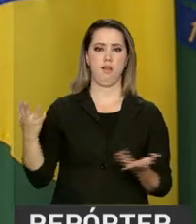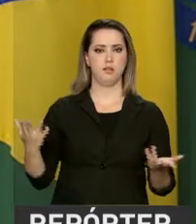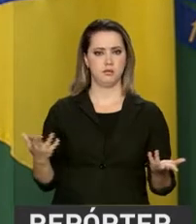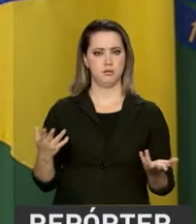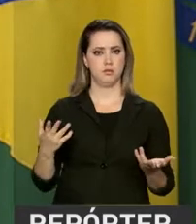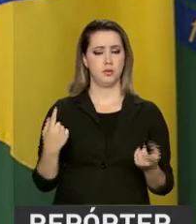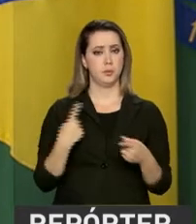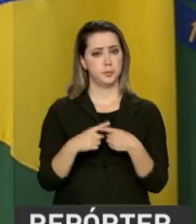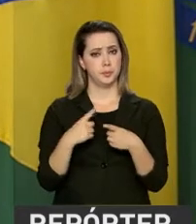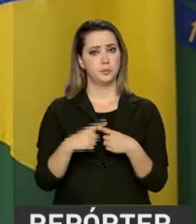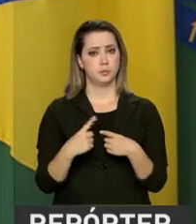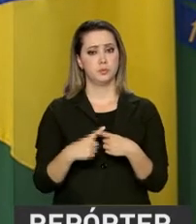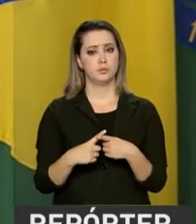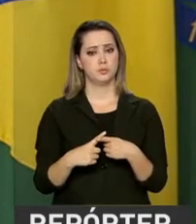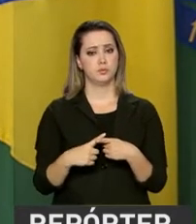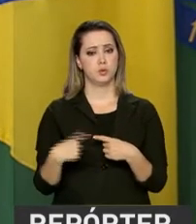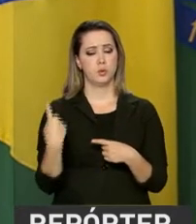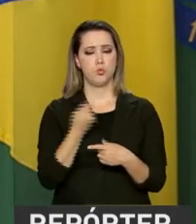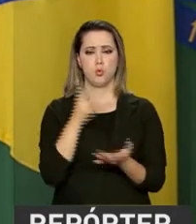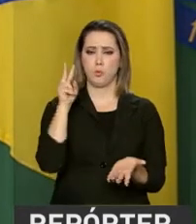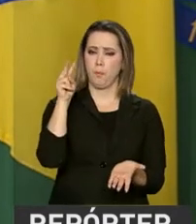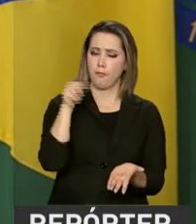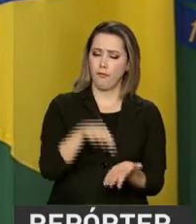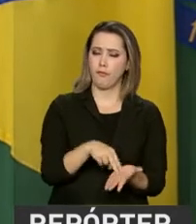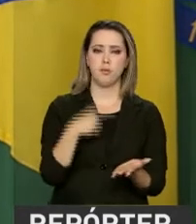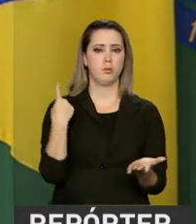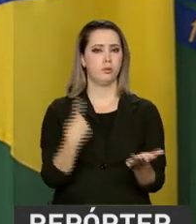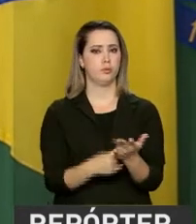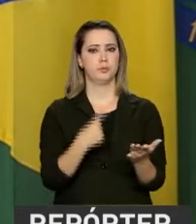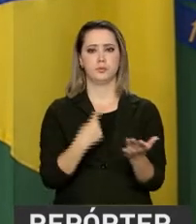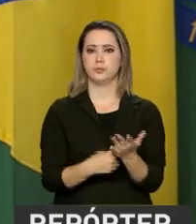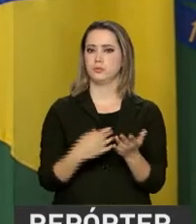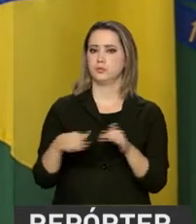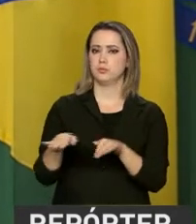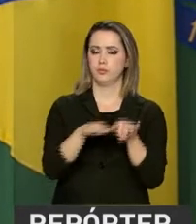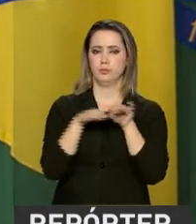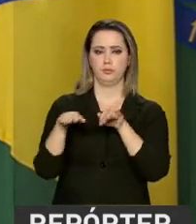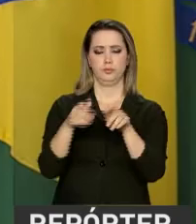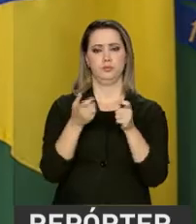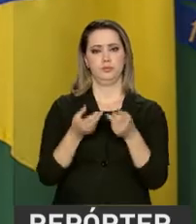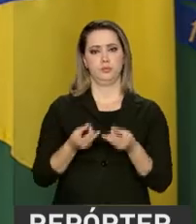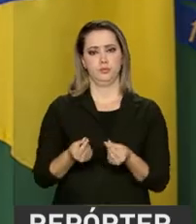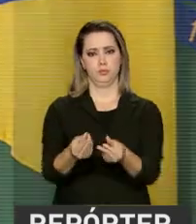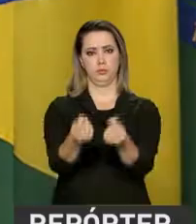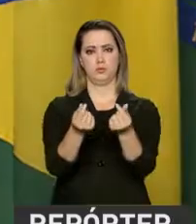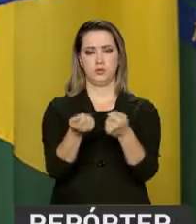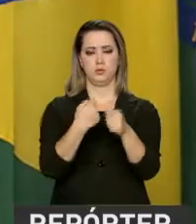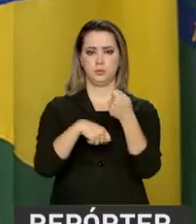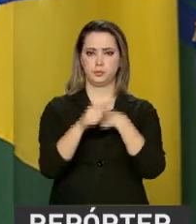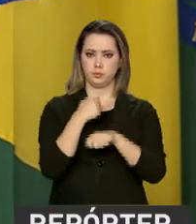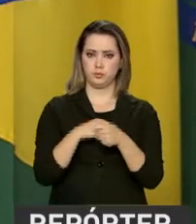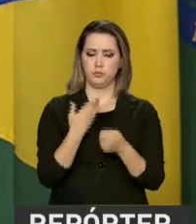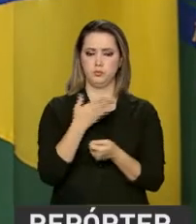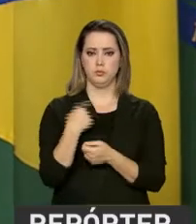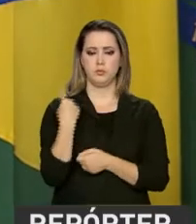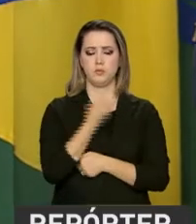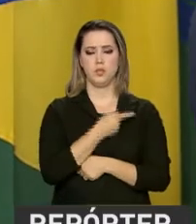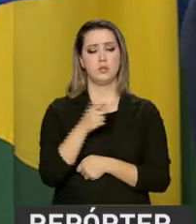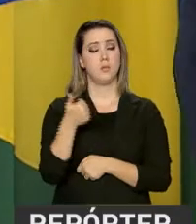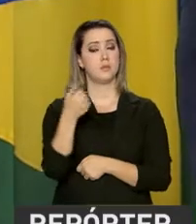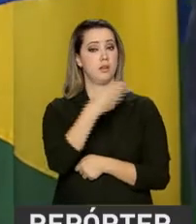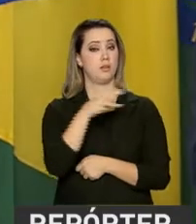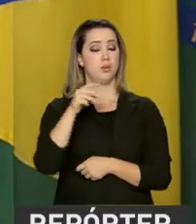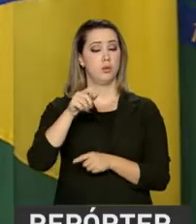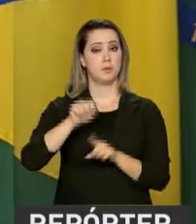graças ao nosso firme compromisso com o equilíbrio das contas públicas estamos com 14 meses